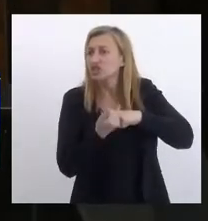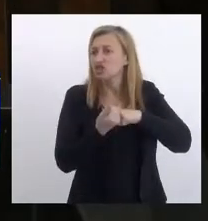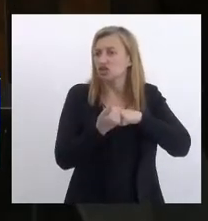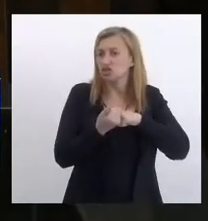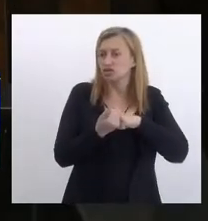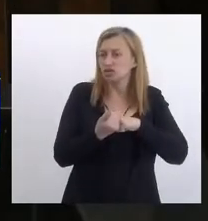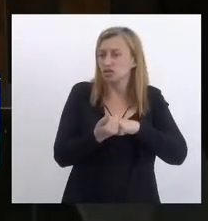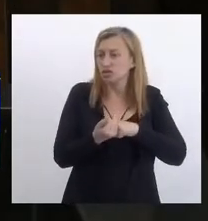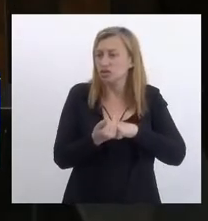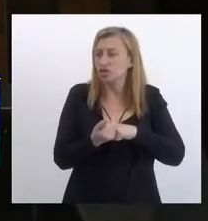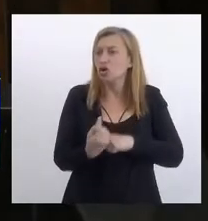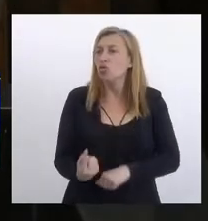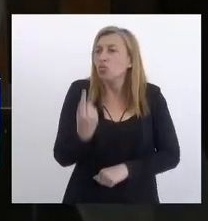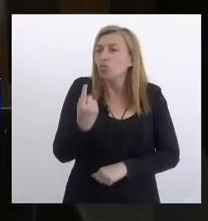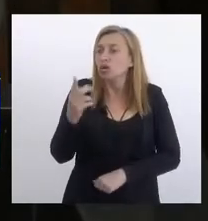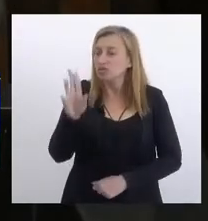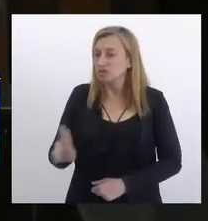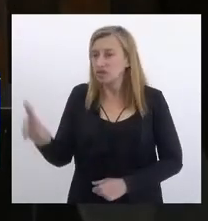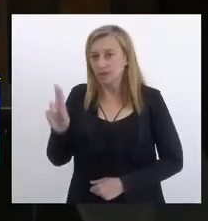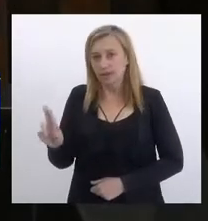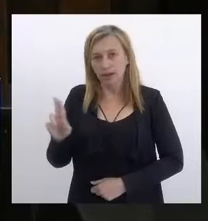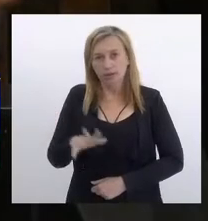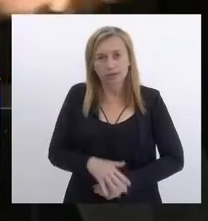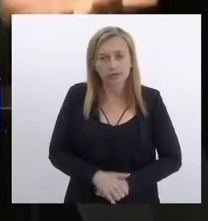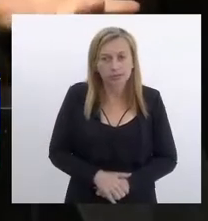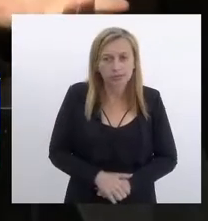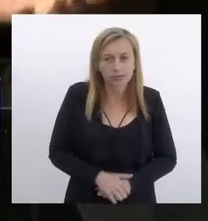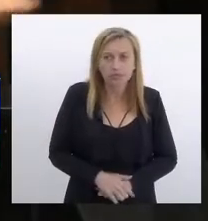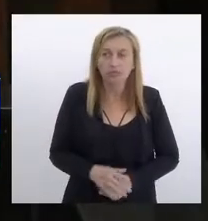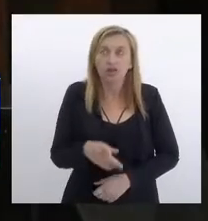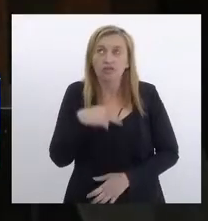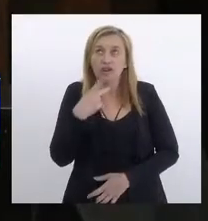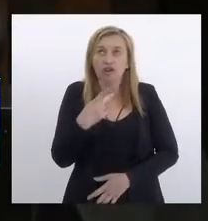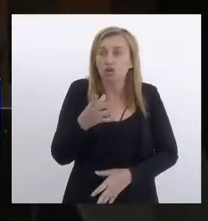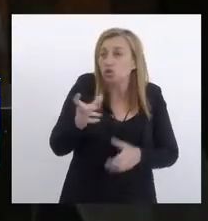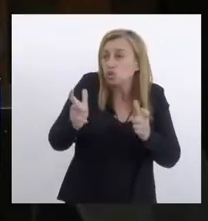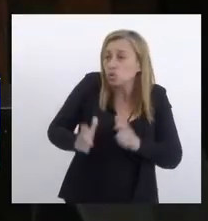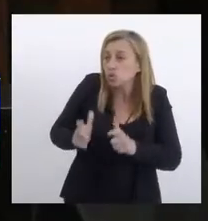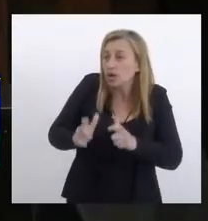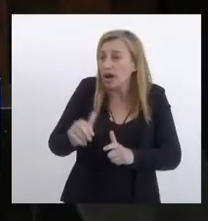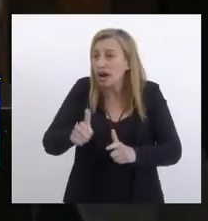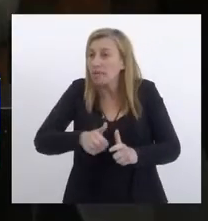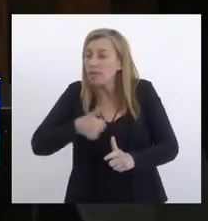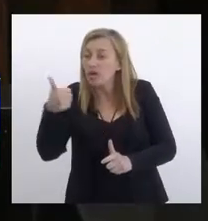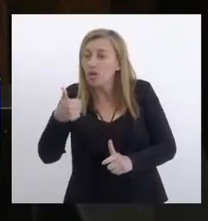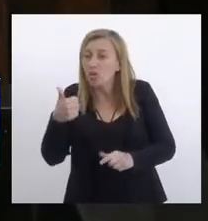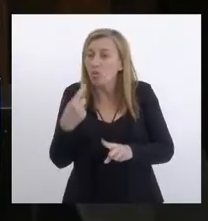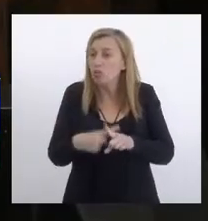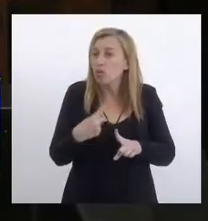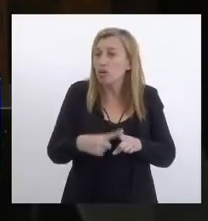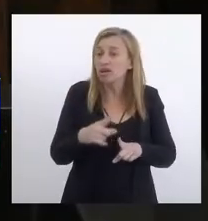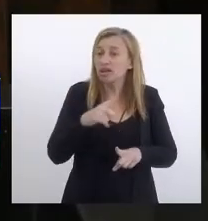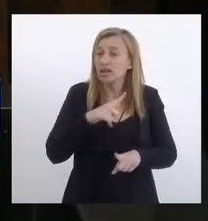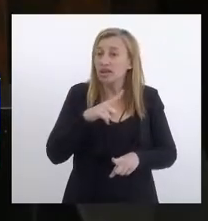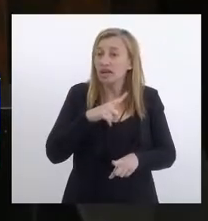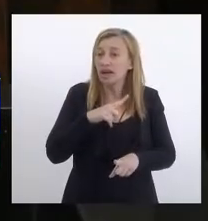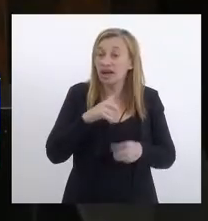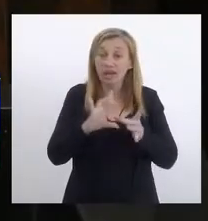qualificativo, uma universidade, argumentando que um campus é melhor, porque terá